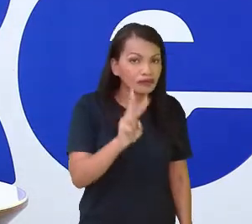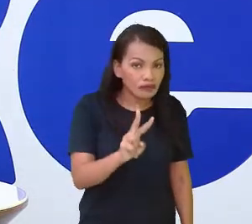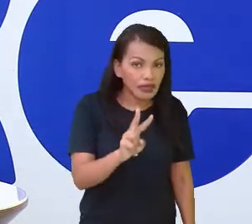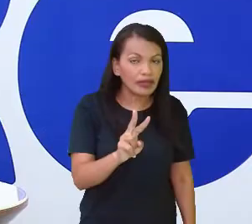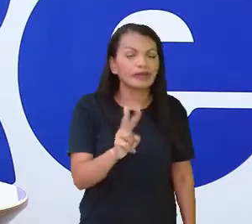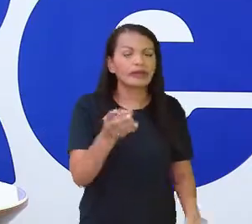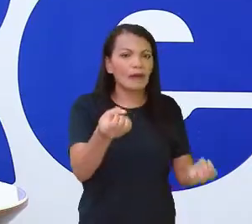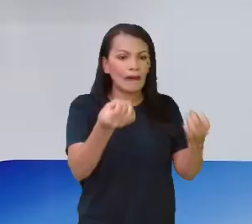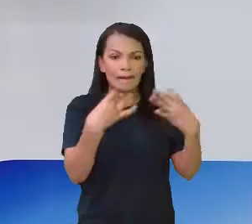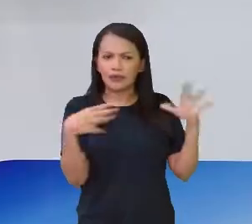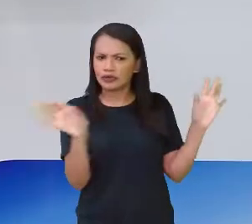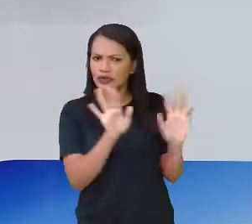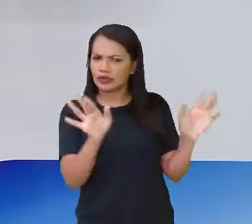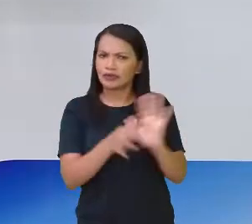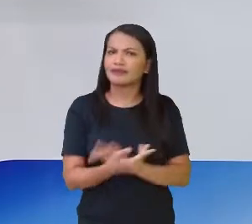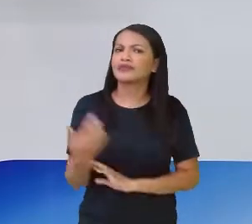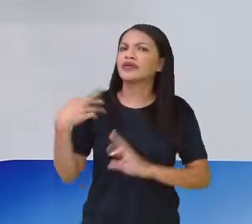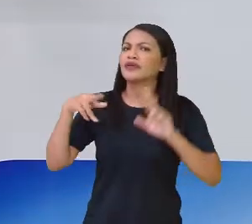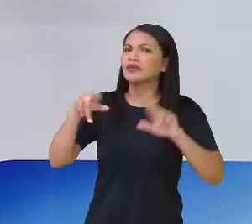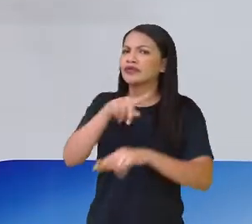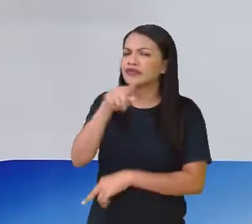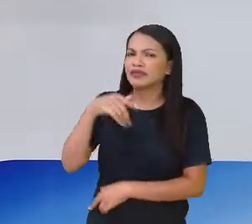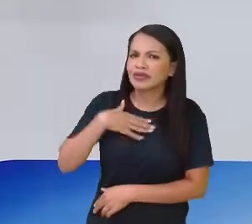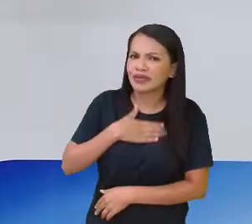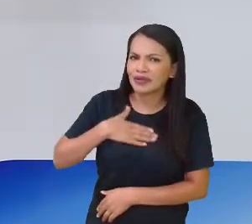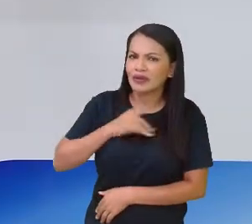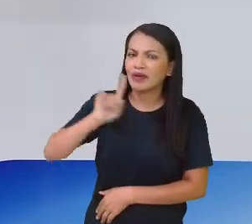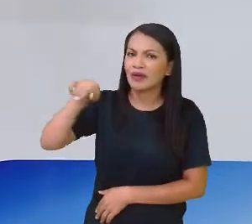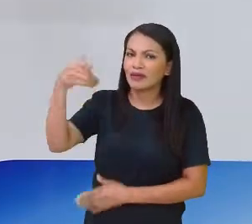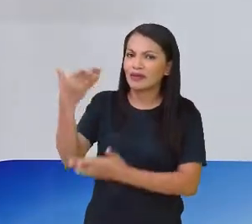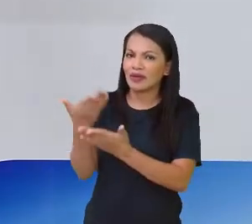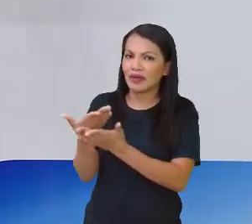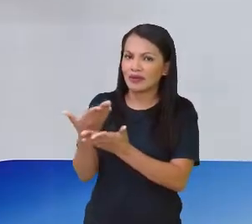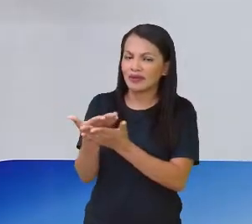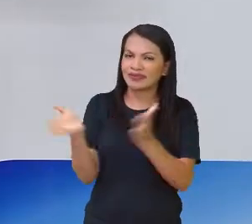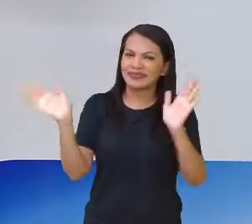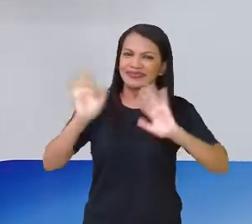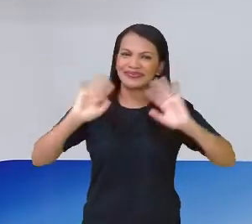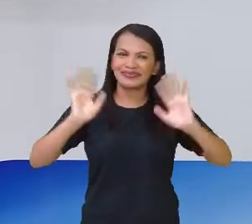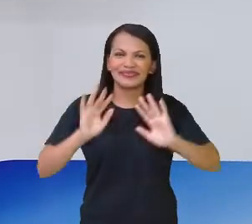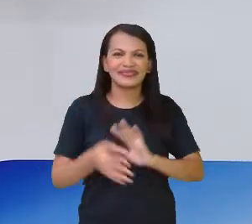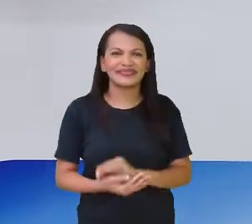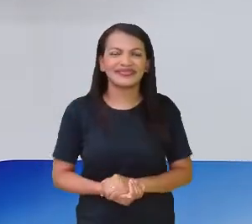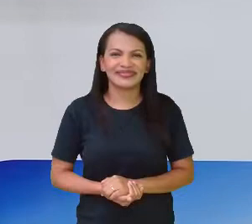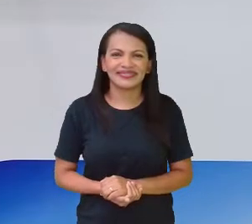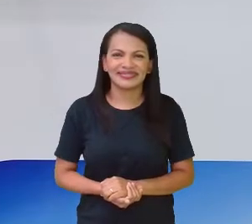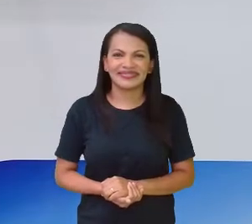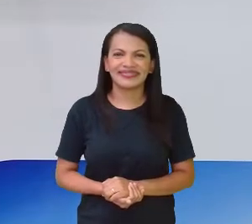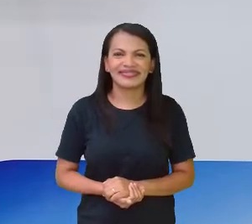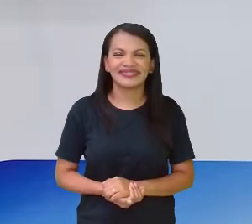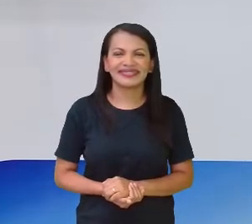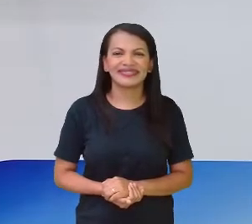nos abandone. É isso aí, espero que vocês tenham gostado. A gente se vê numa próxima. Tchau, tchau!